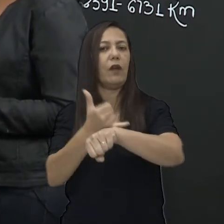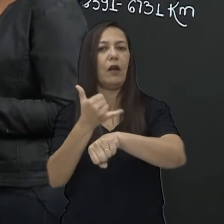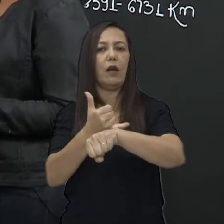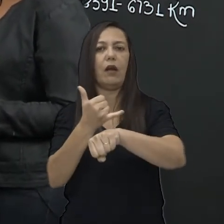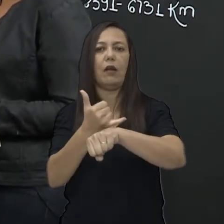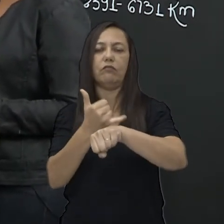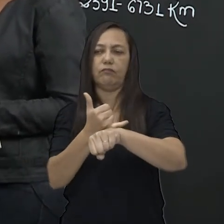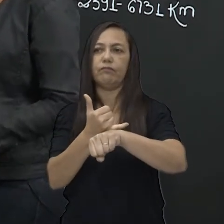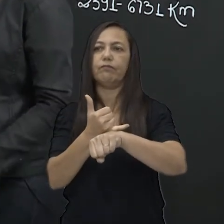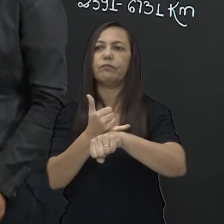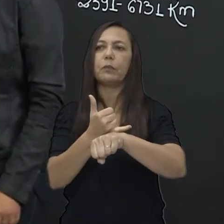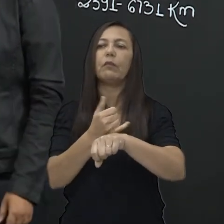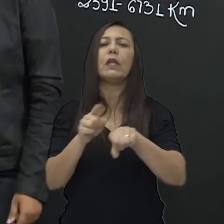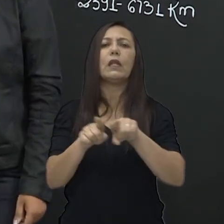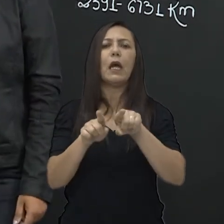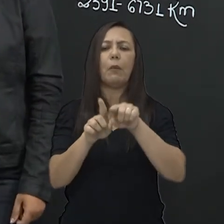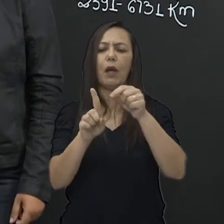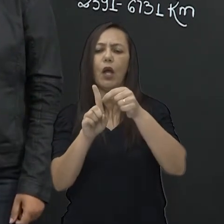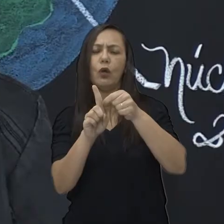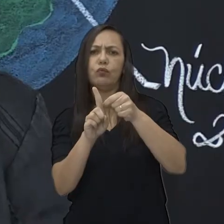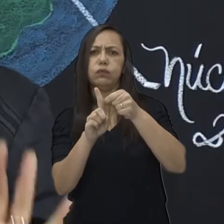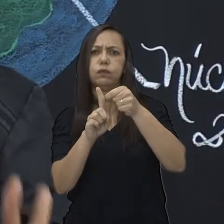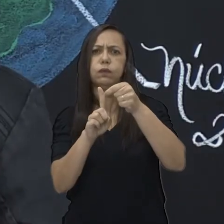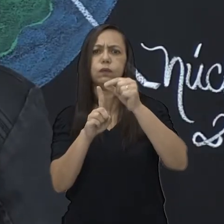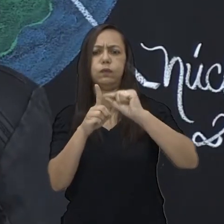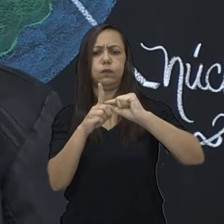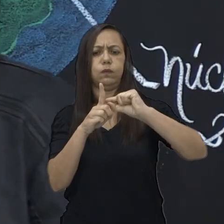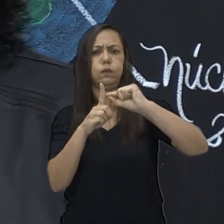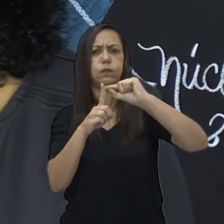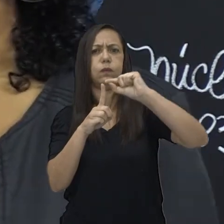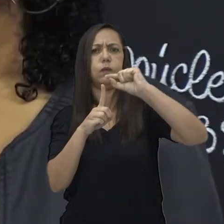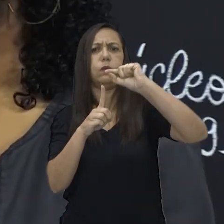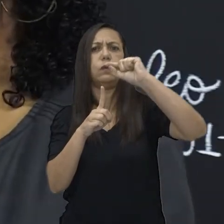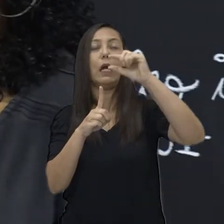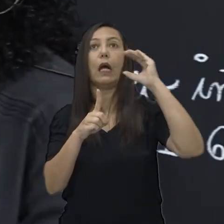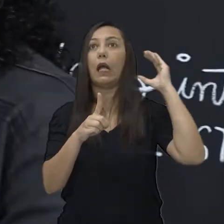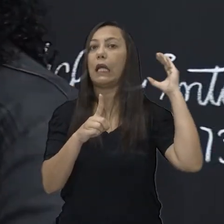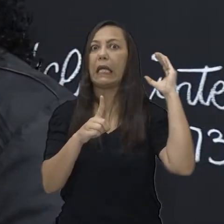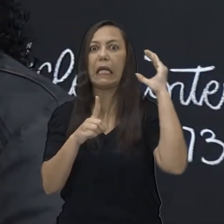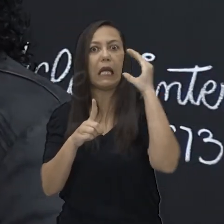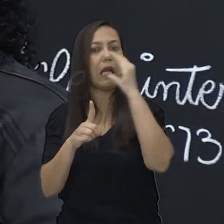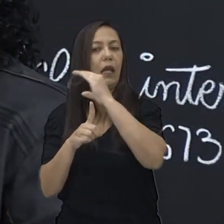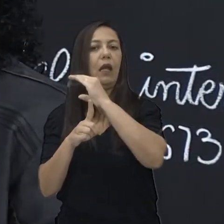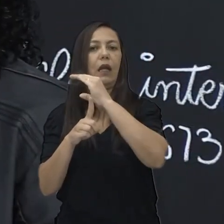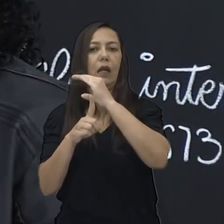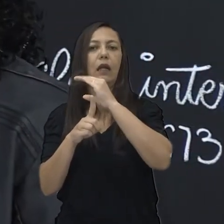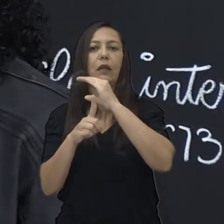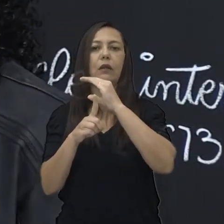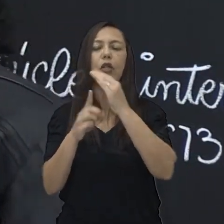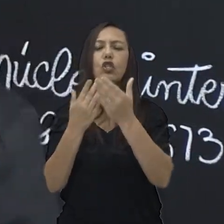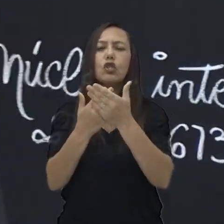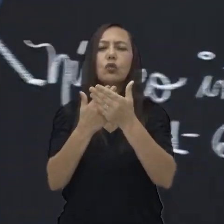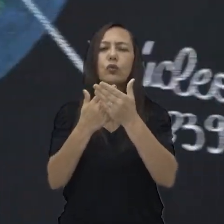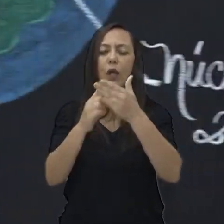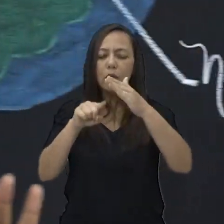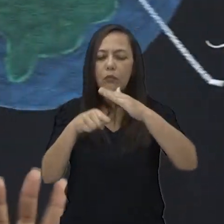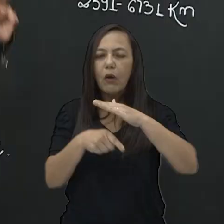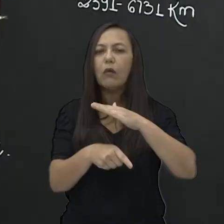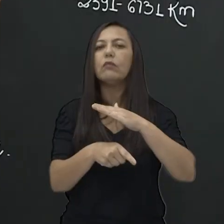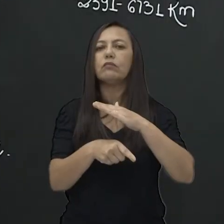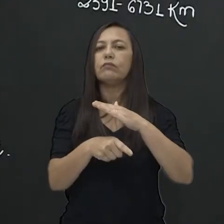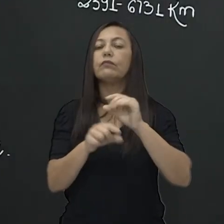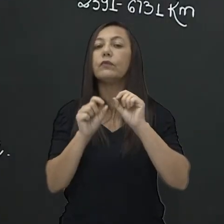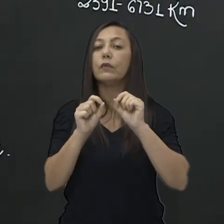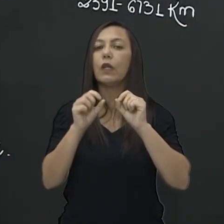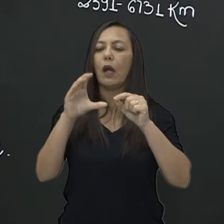olhada aqui, ele tem uma temperatura surreal. E aí, falando então, aprofundando um pouco mais no núcleo, você viu